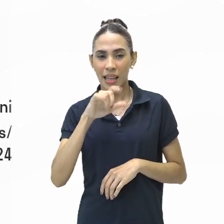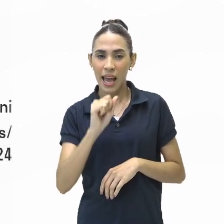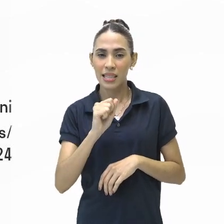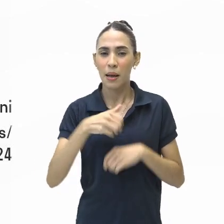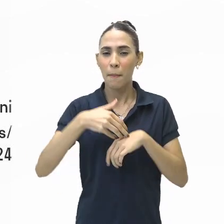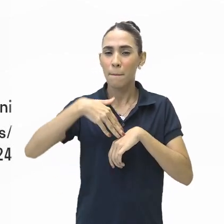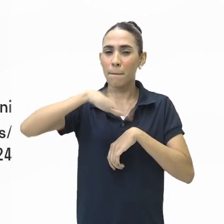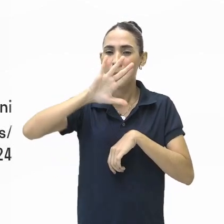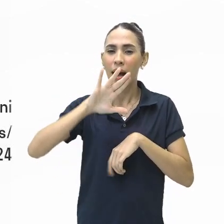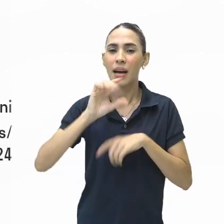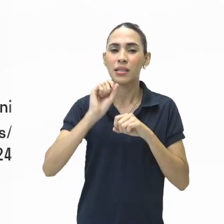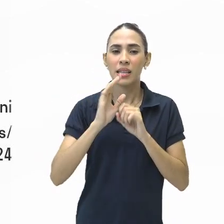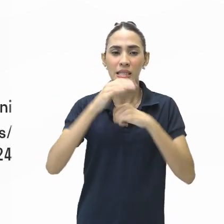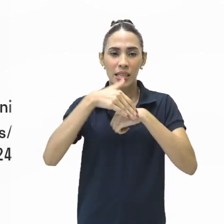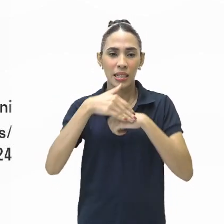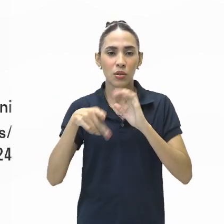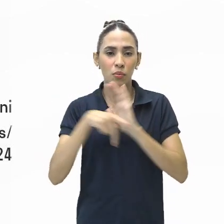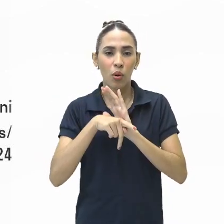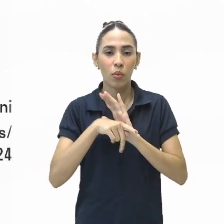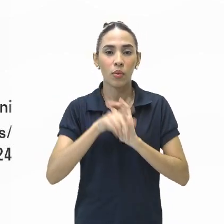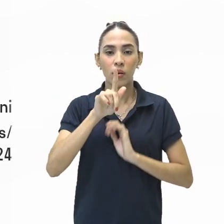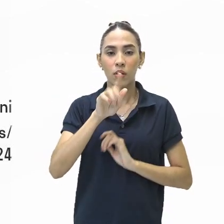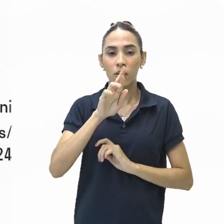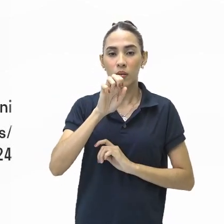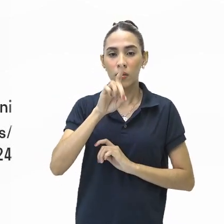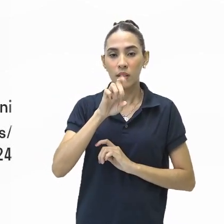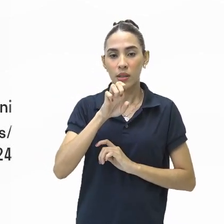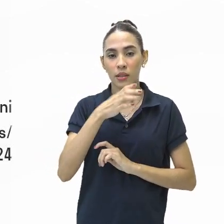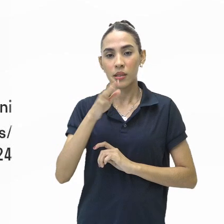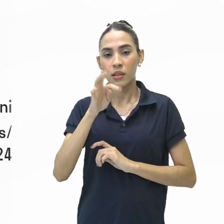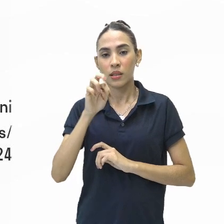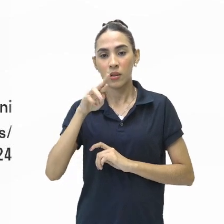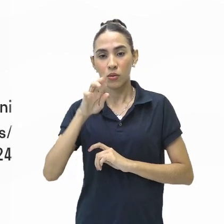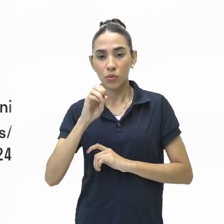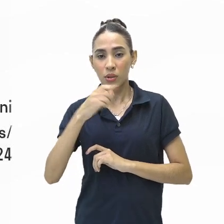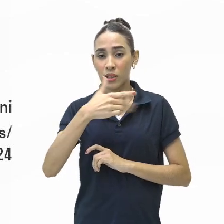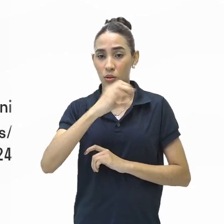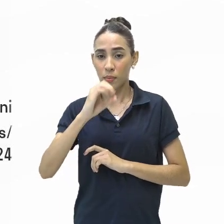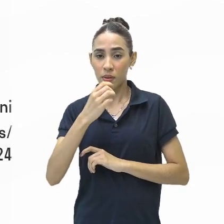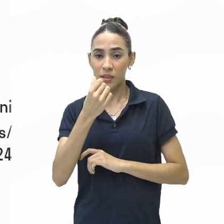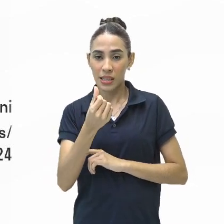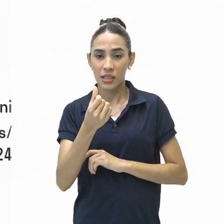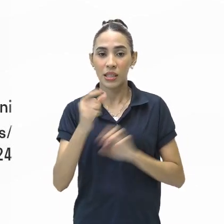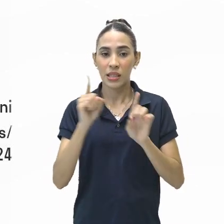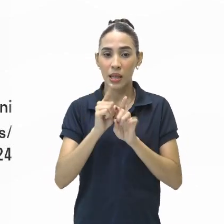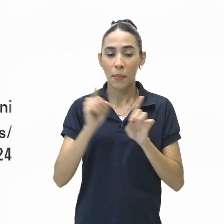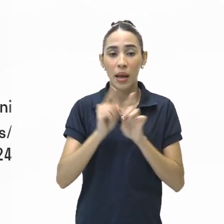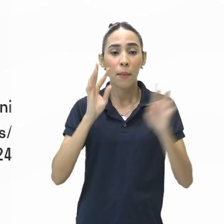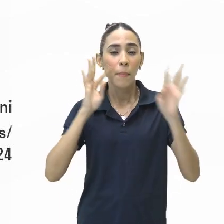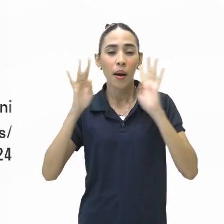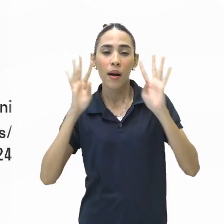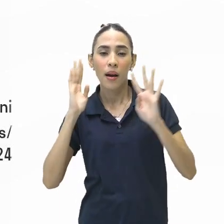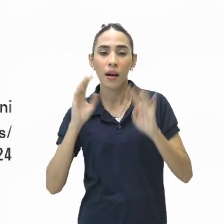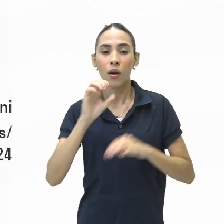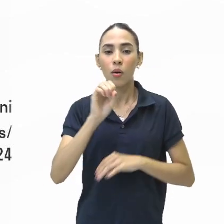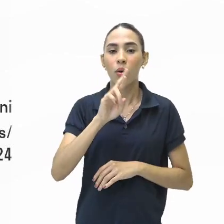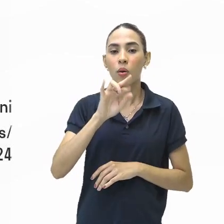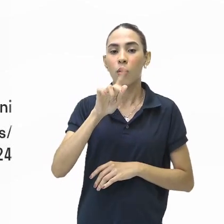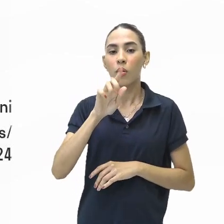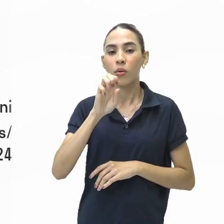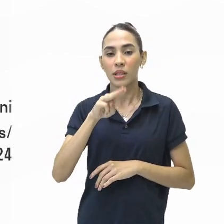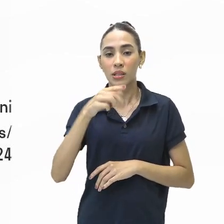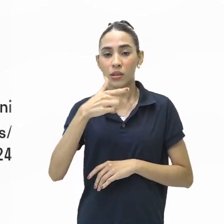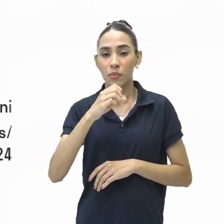mais íntimos dos ilusionistas, O Grande Truque 2006, invadir o mundo dos sonhos, A Origem 2010